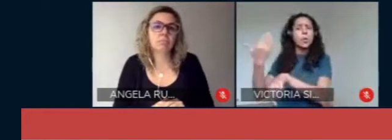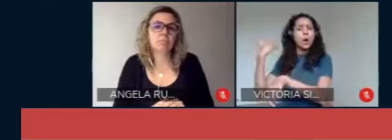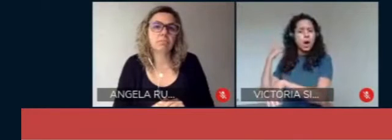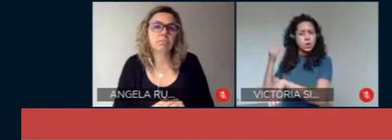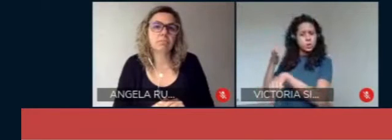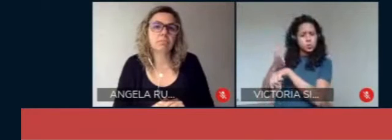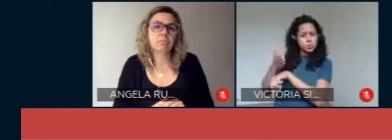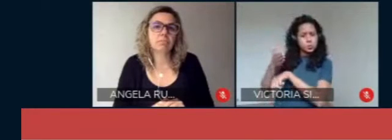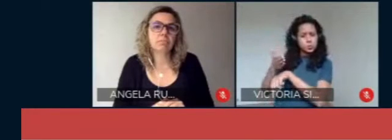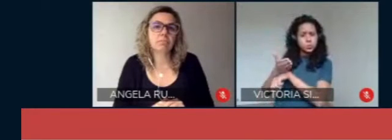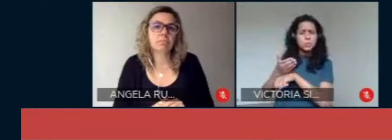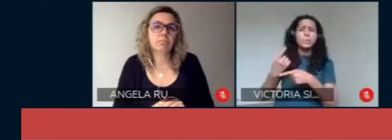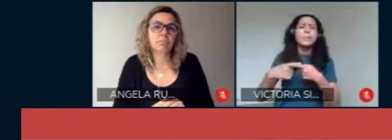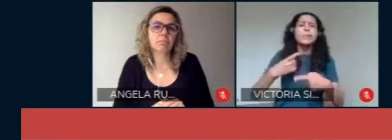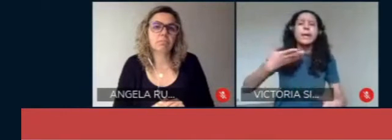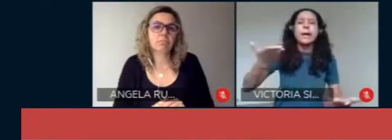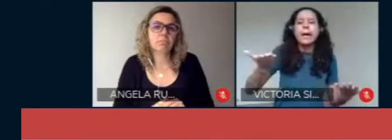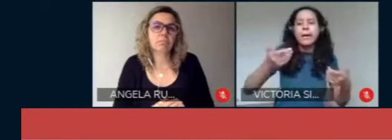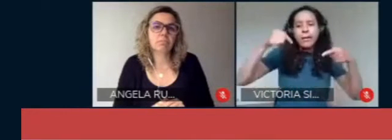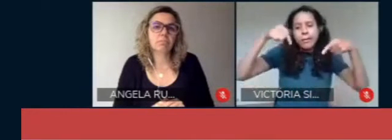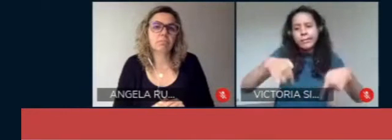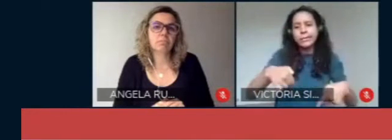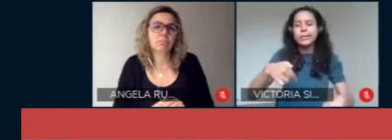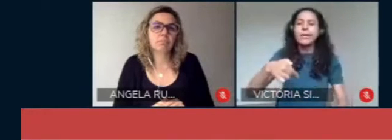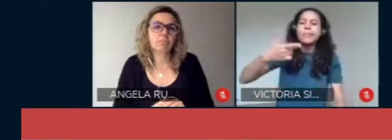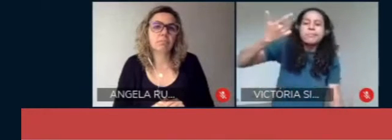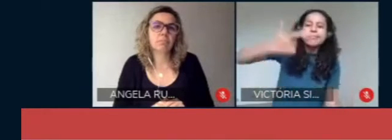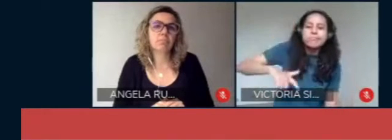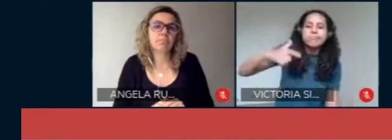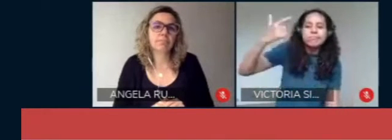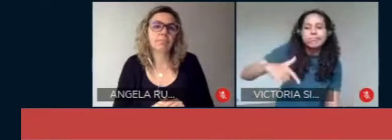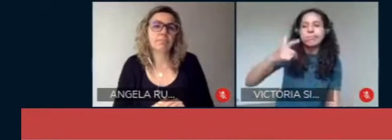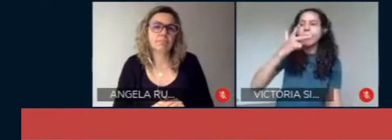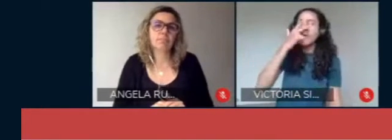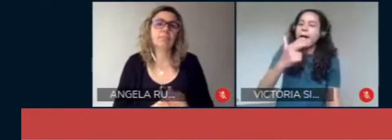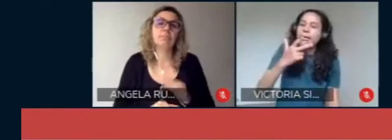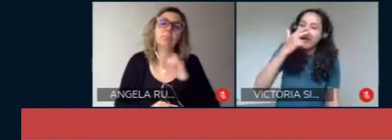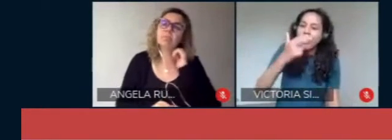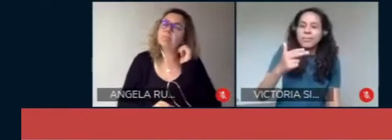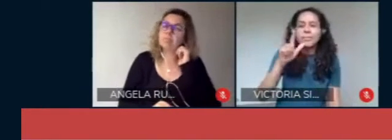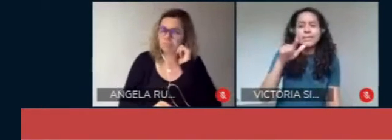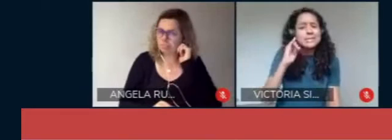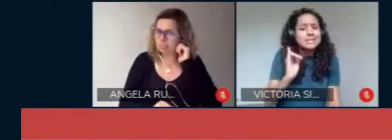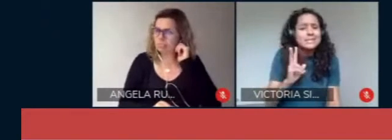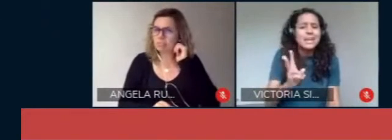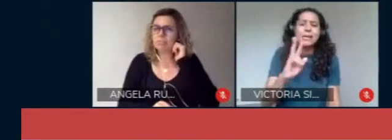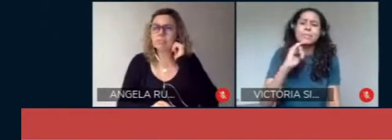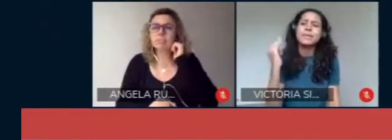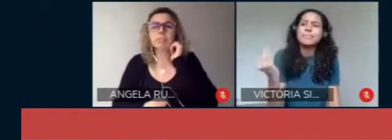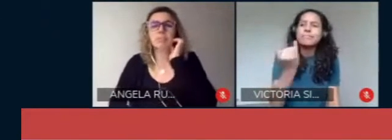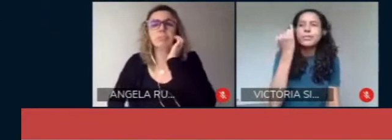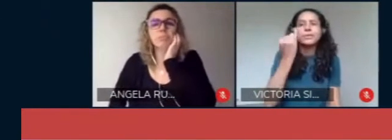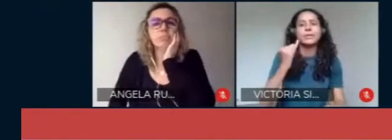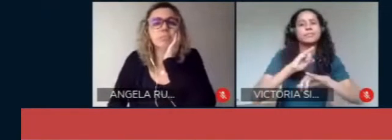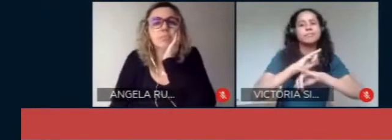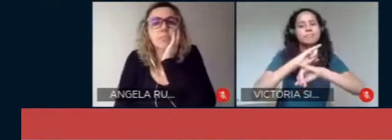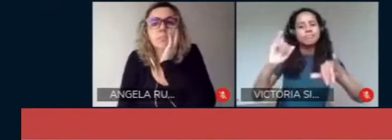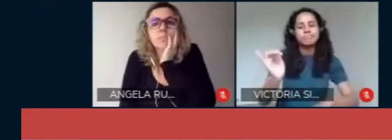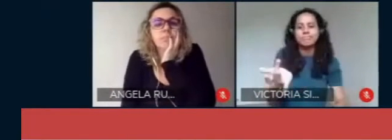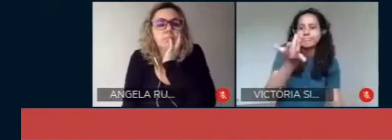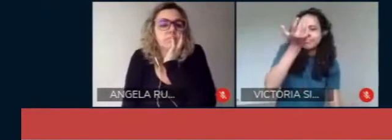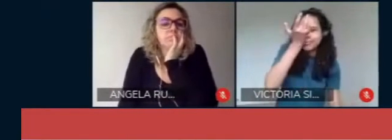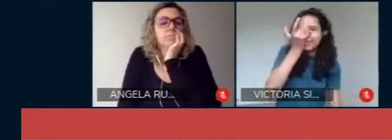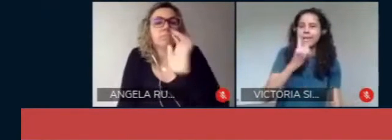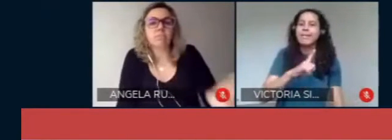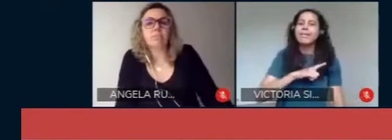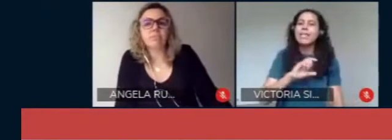acaba sendo repetitivo para poder sempre lembrar quais são os passos e tudo mais. Então, as bibliotecas da URGS,